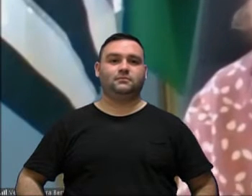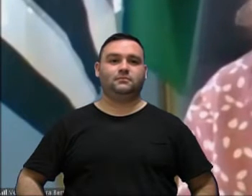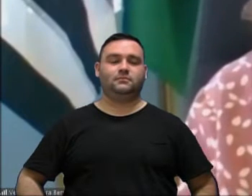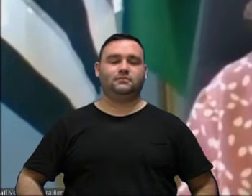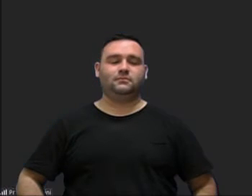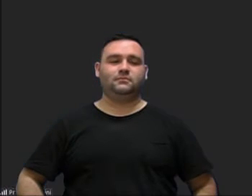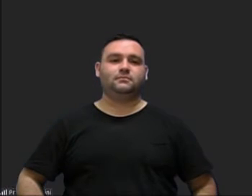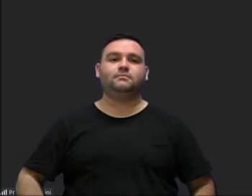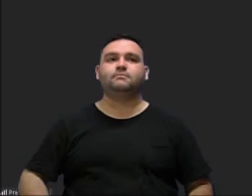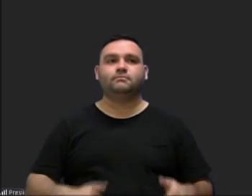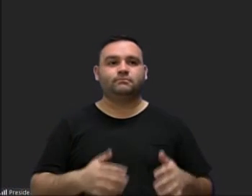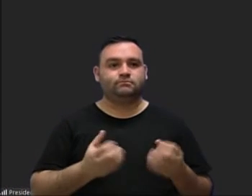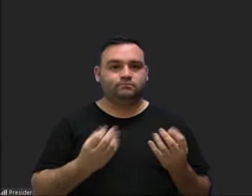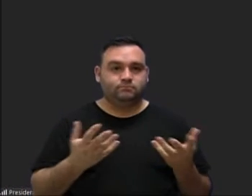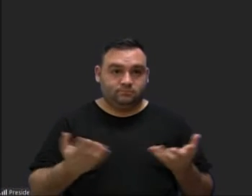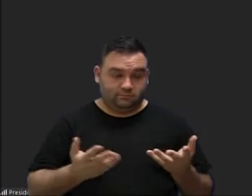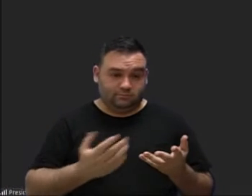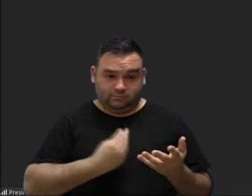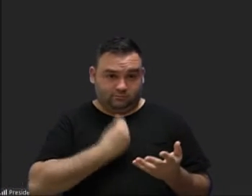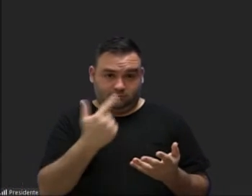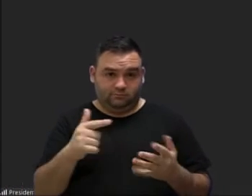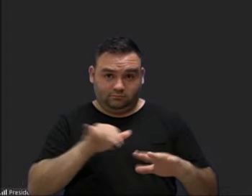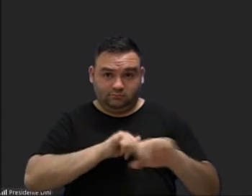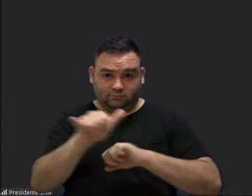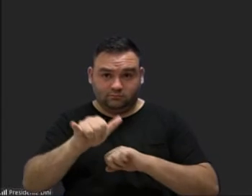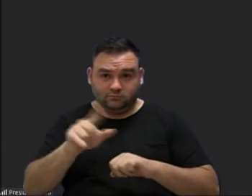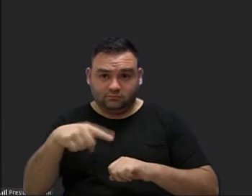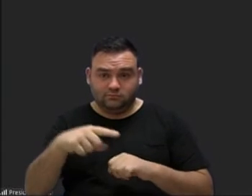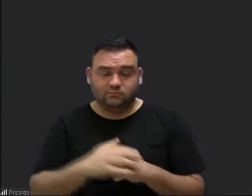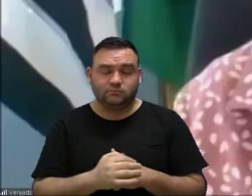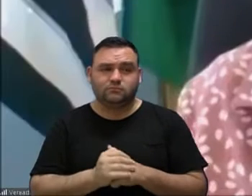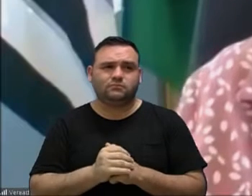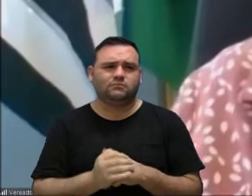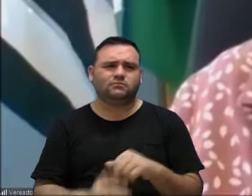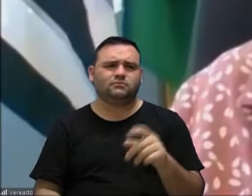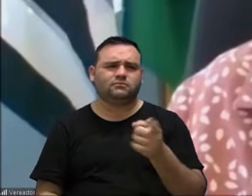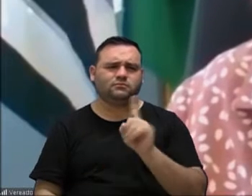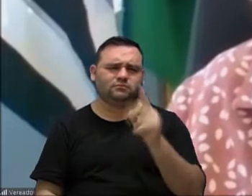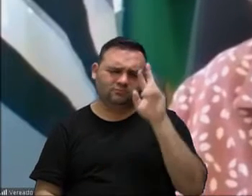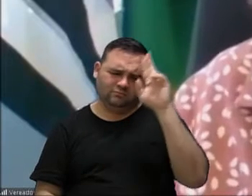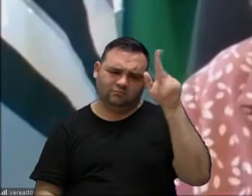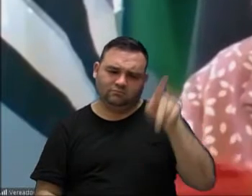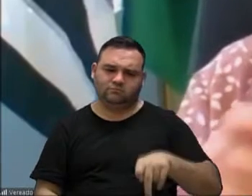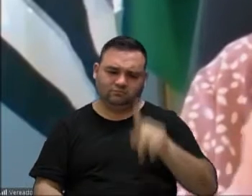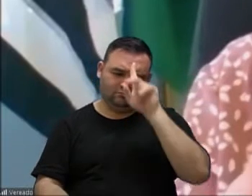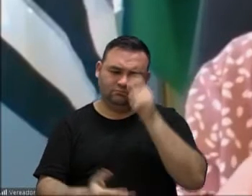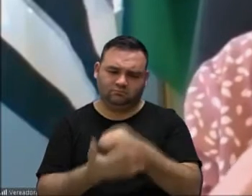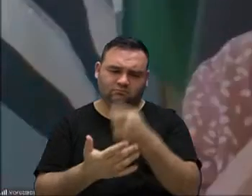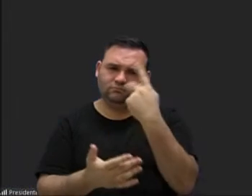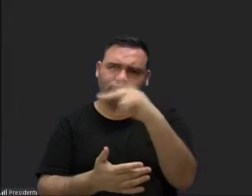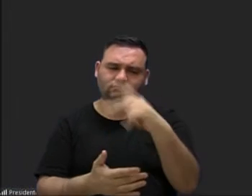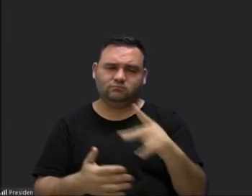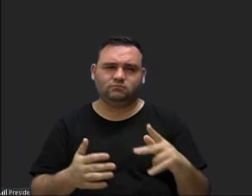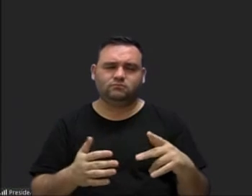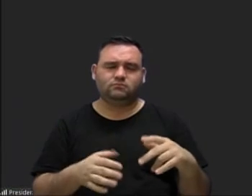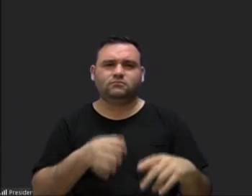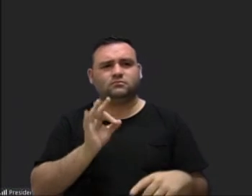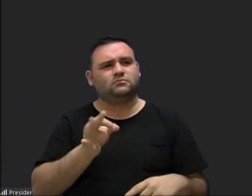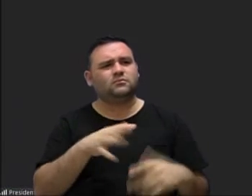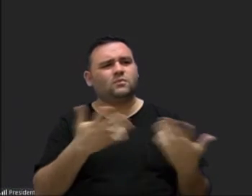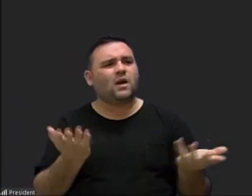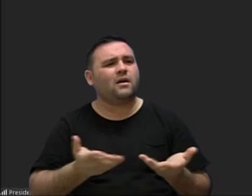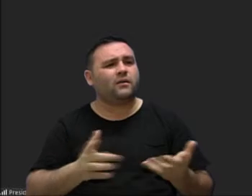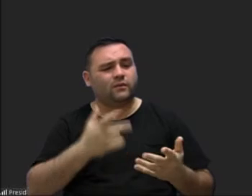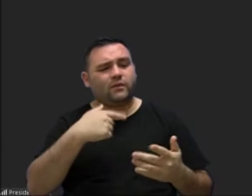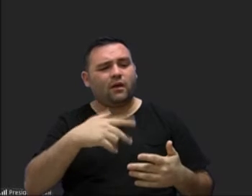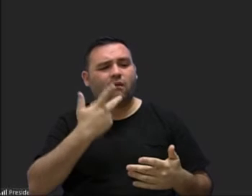bom mas e agora quem não está está com falta Péricles o senhor que é presidente não sou eu não é mas é que você agora